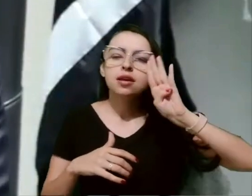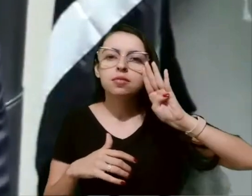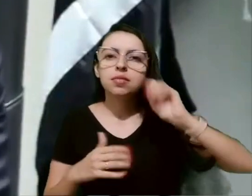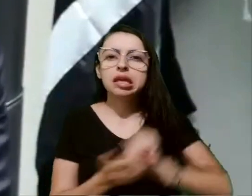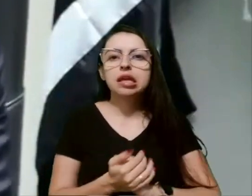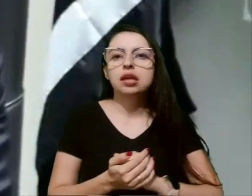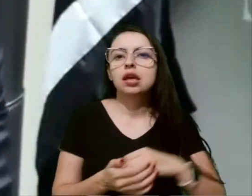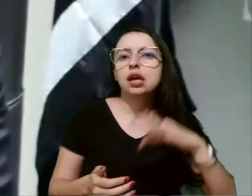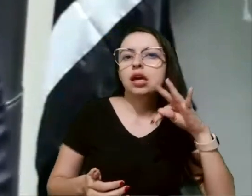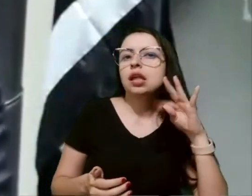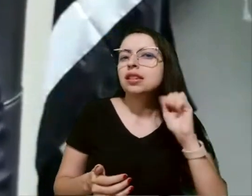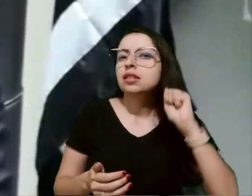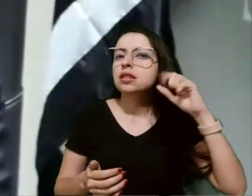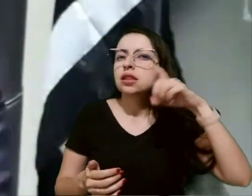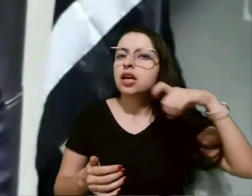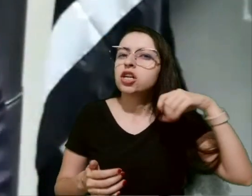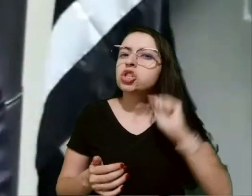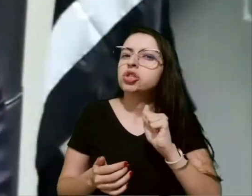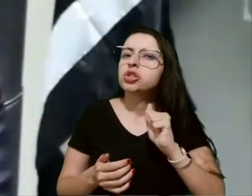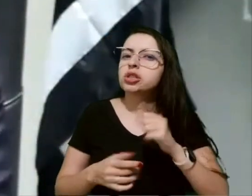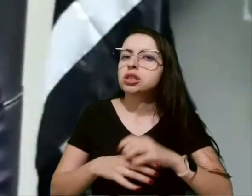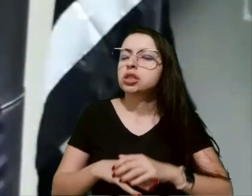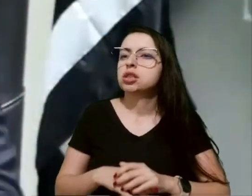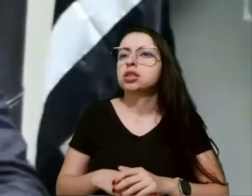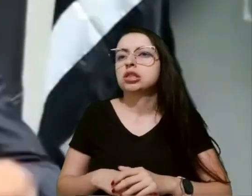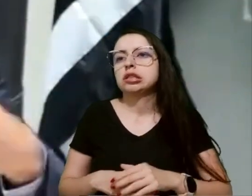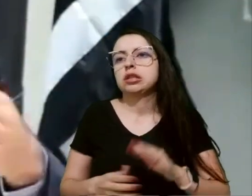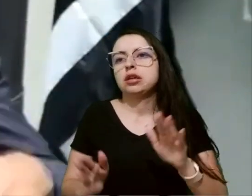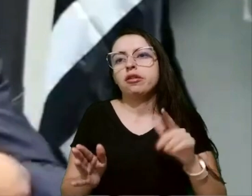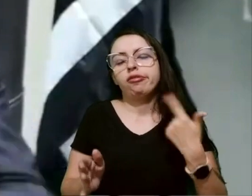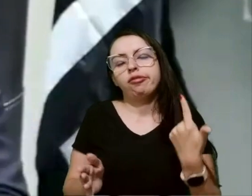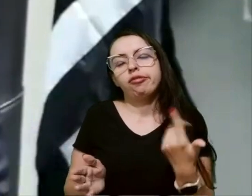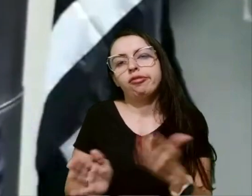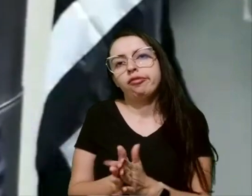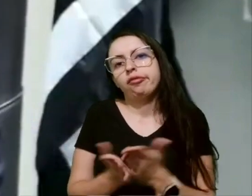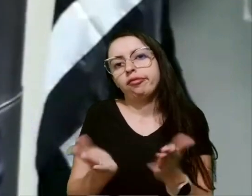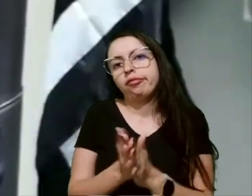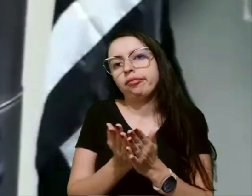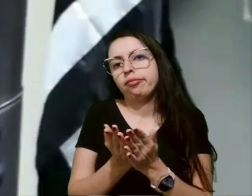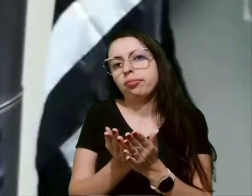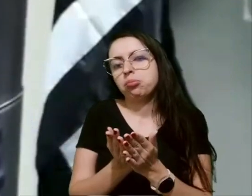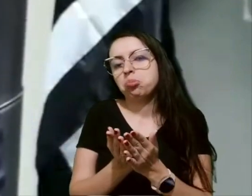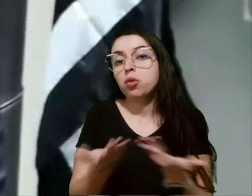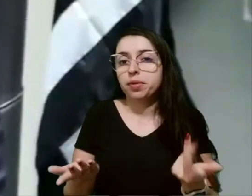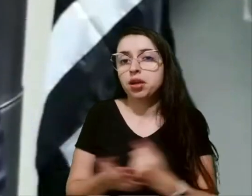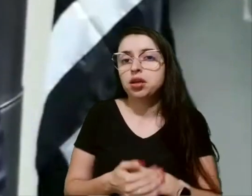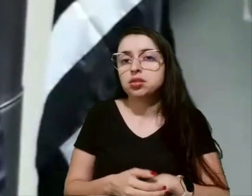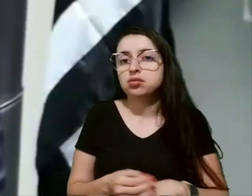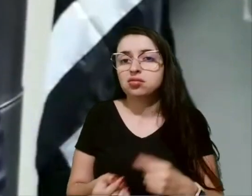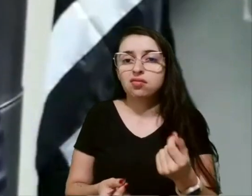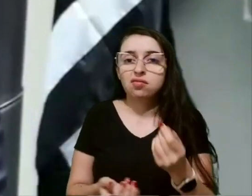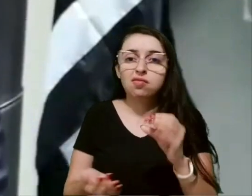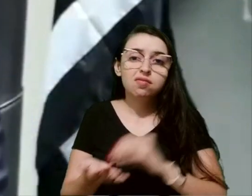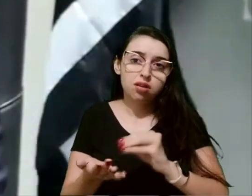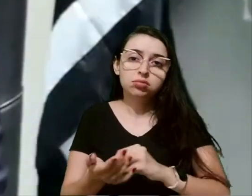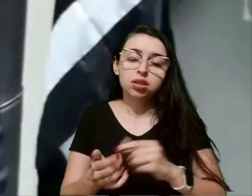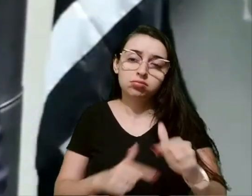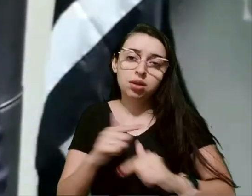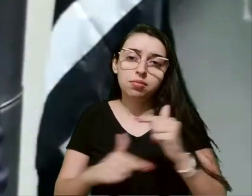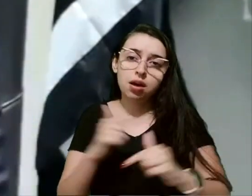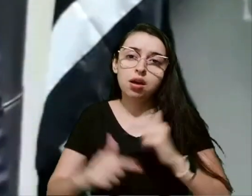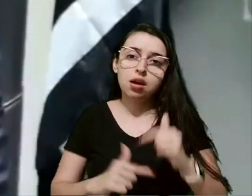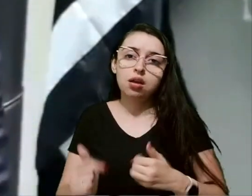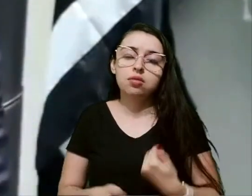taxa de desemprego, até diversas pesquisas das mais variados matizes na